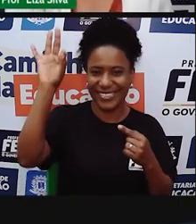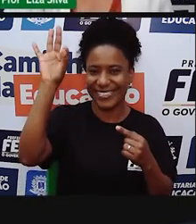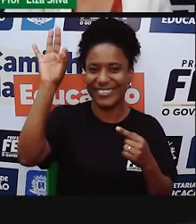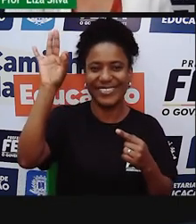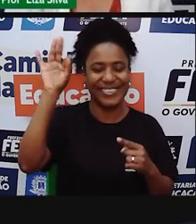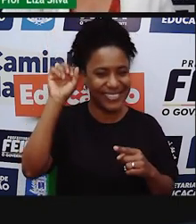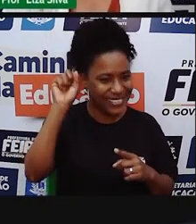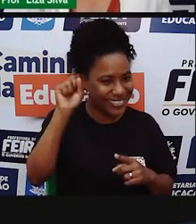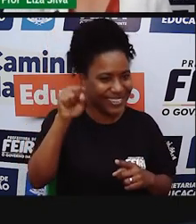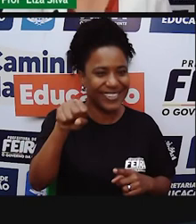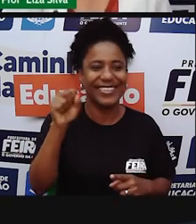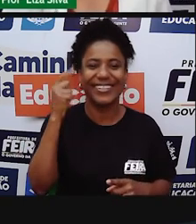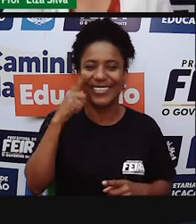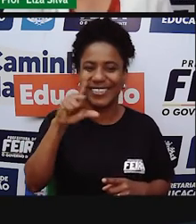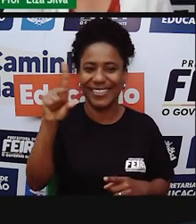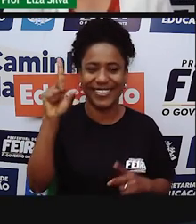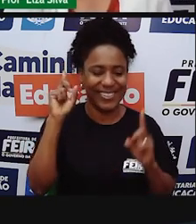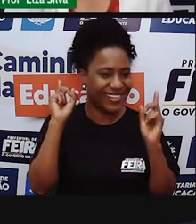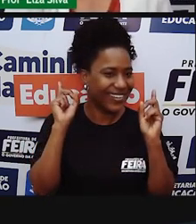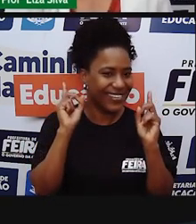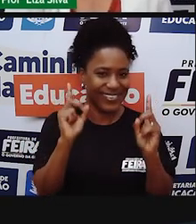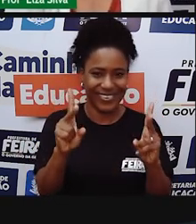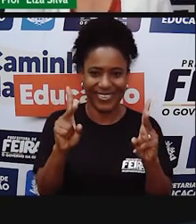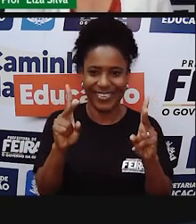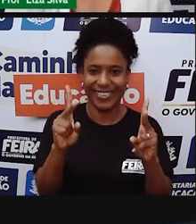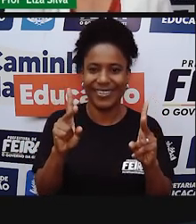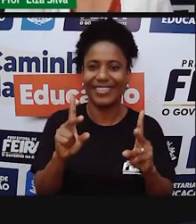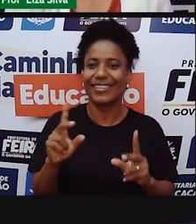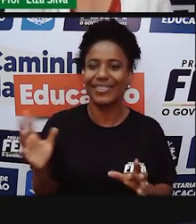Yes. Ok.